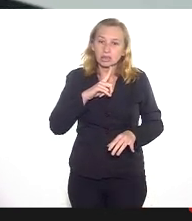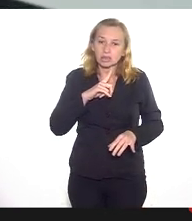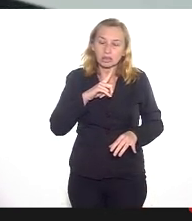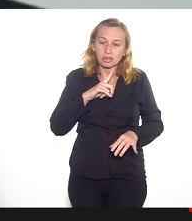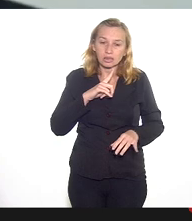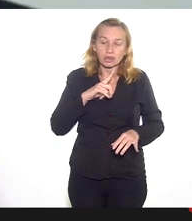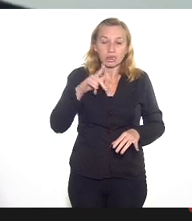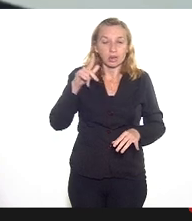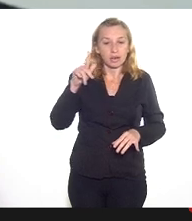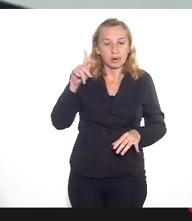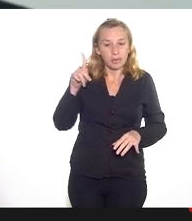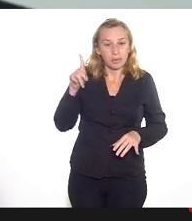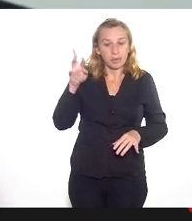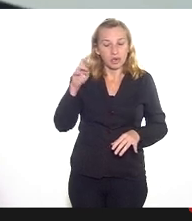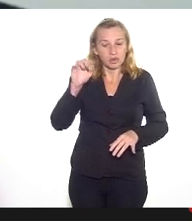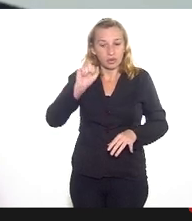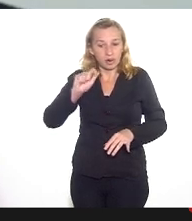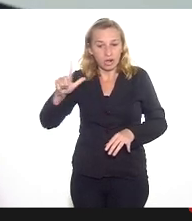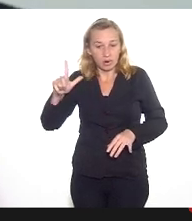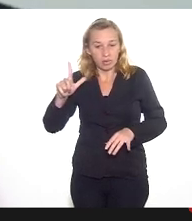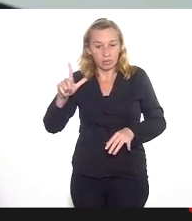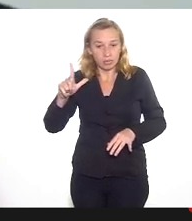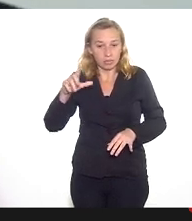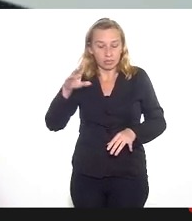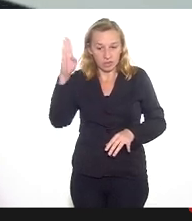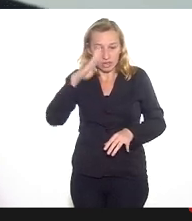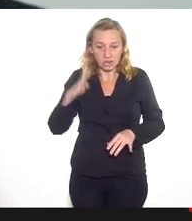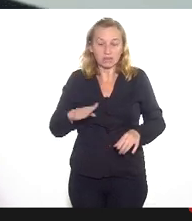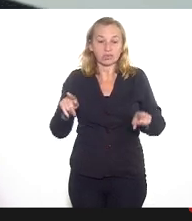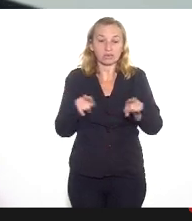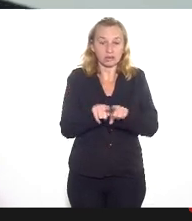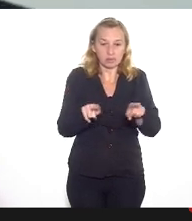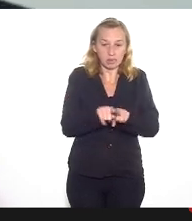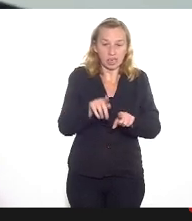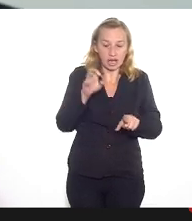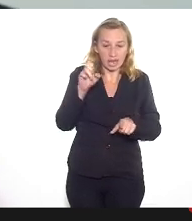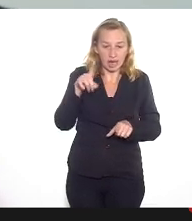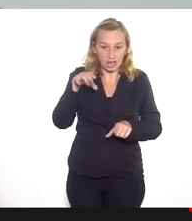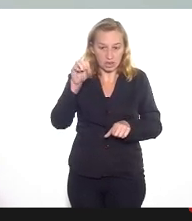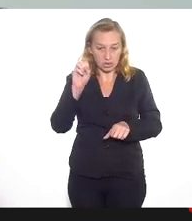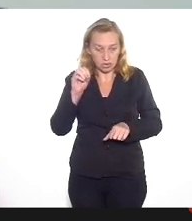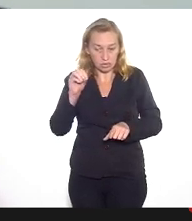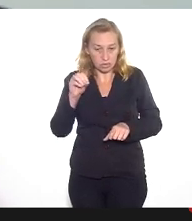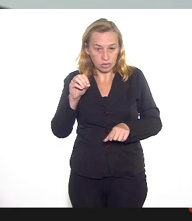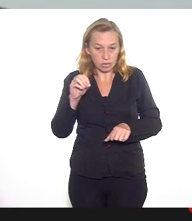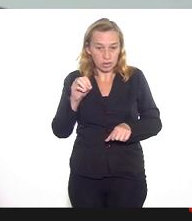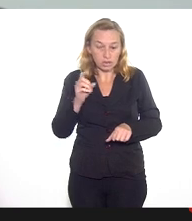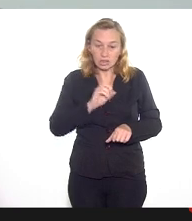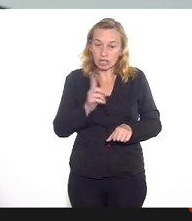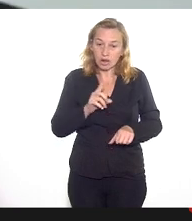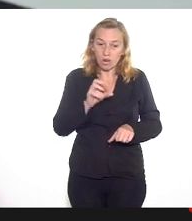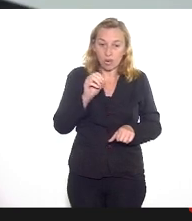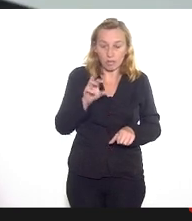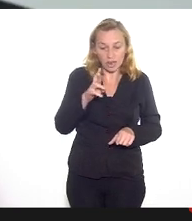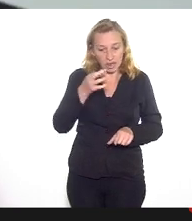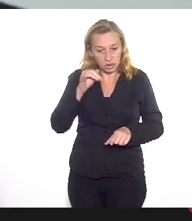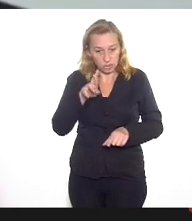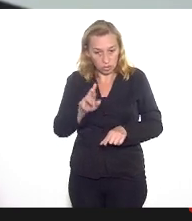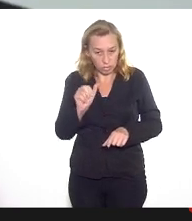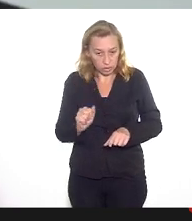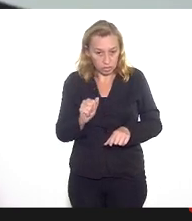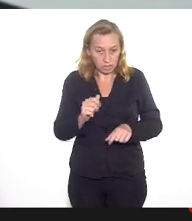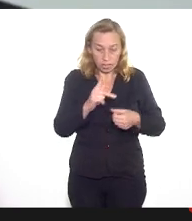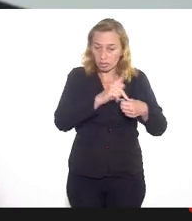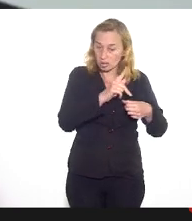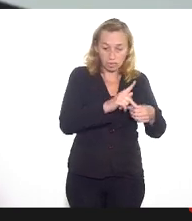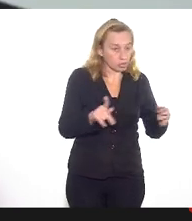além da Petrogal Brasil, tem a Exxon, também como não operadora, tá certo? A Petrobras não